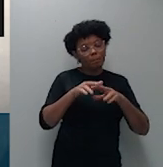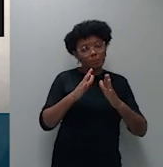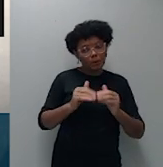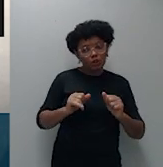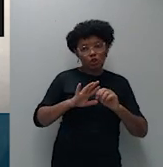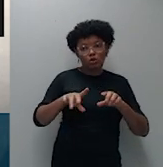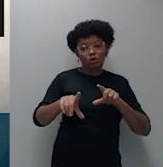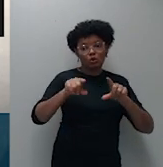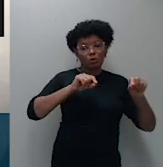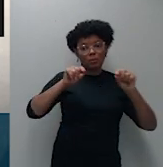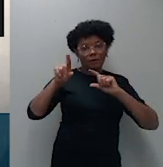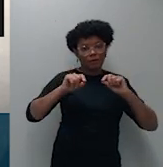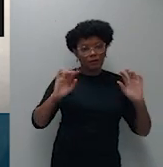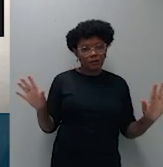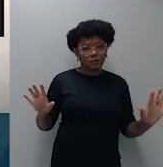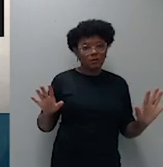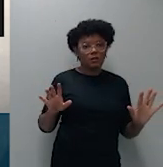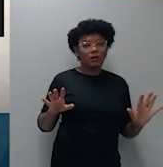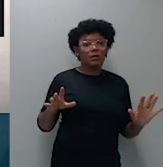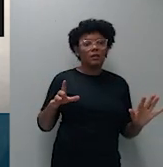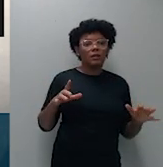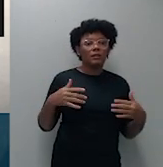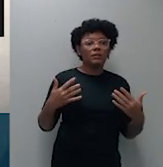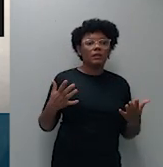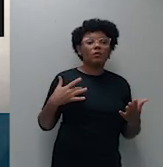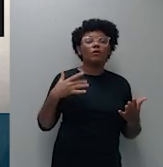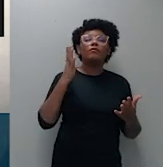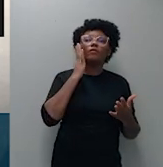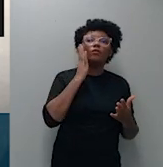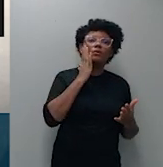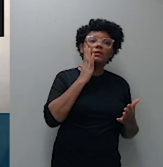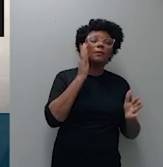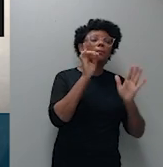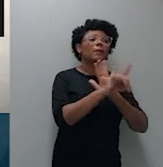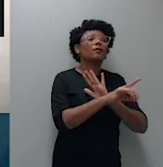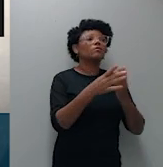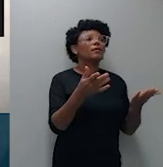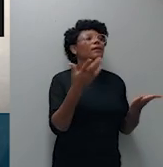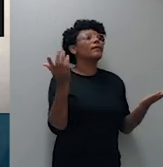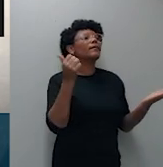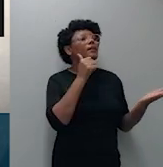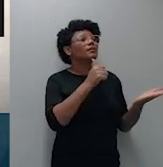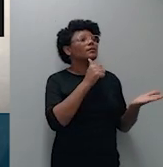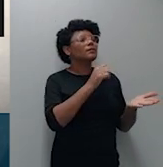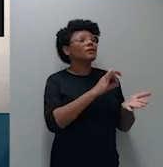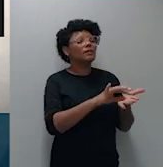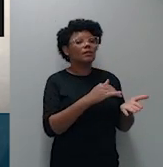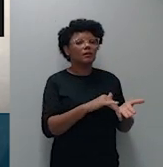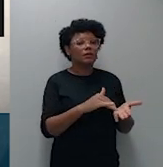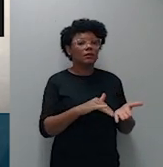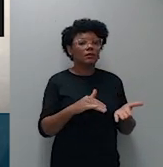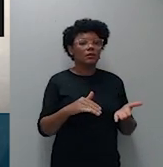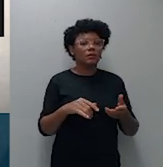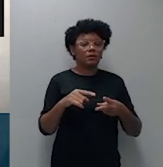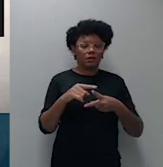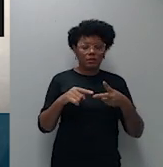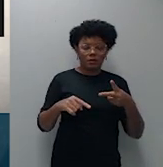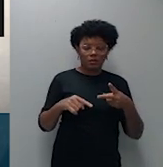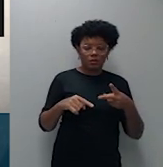a Teresa já vai funcionando sempre tem preferência por favor Dra Tereza